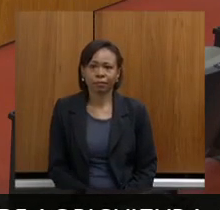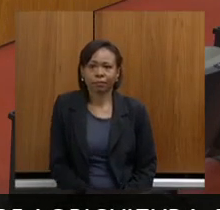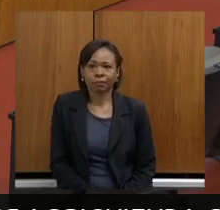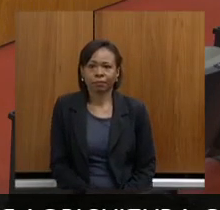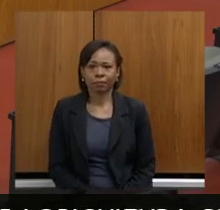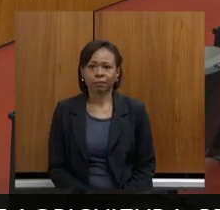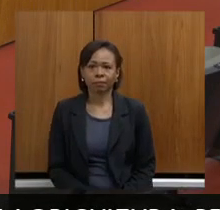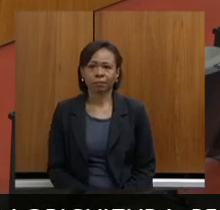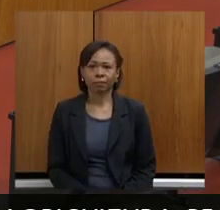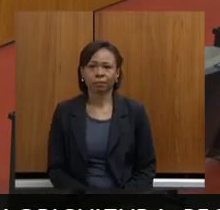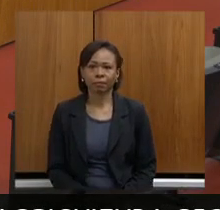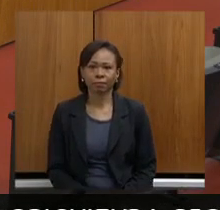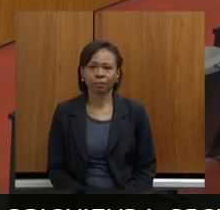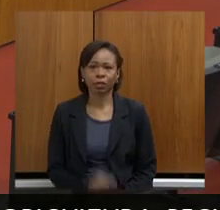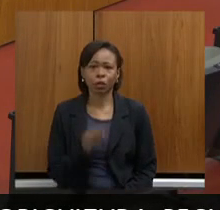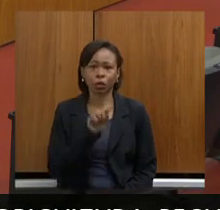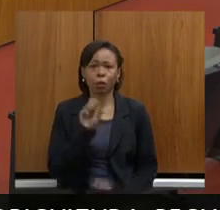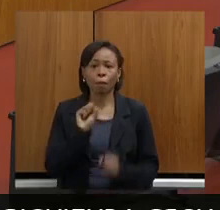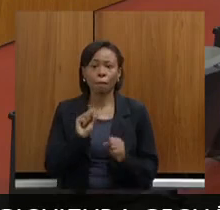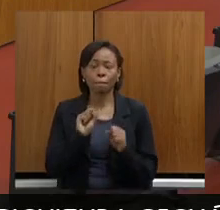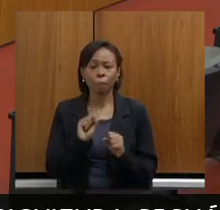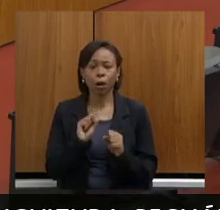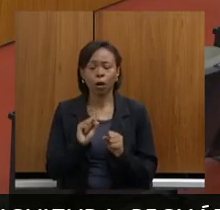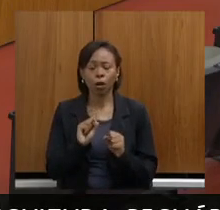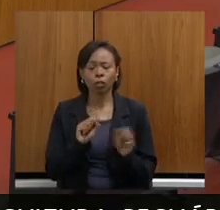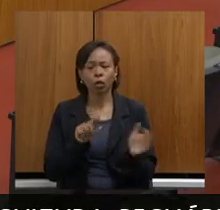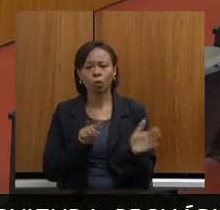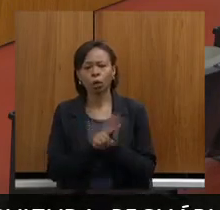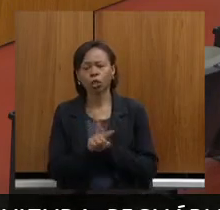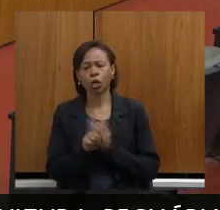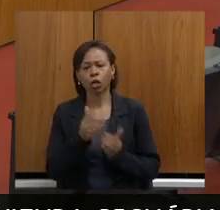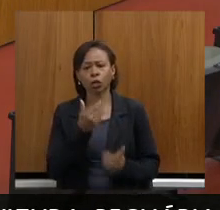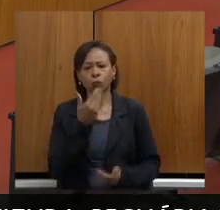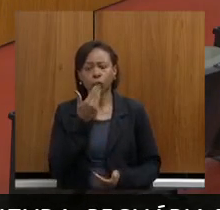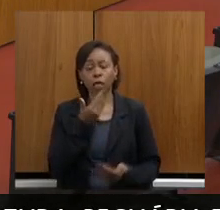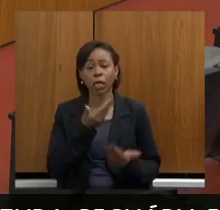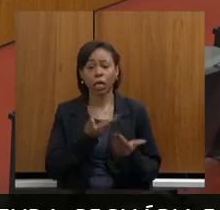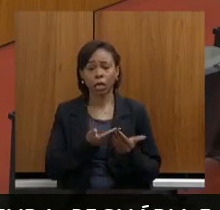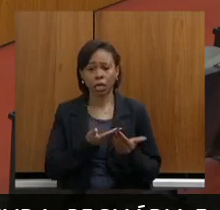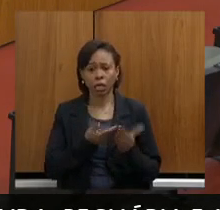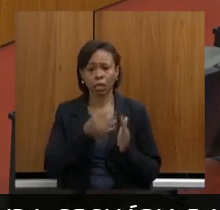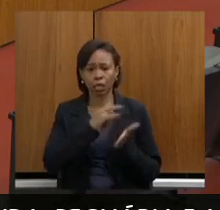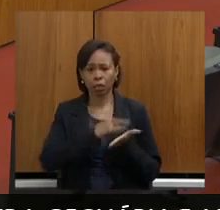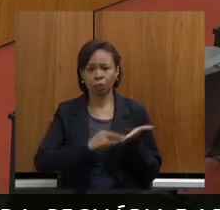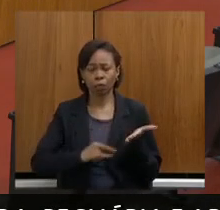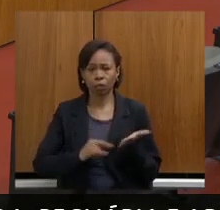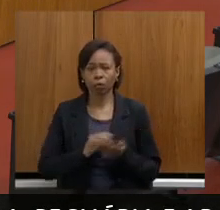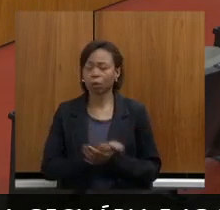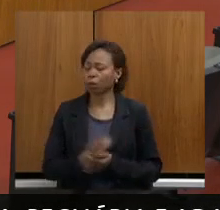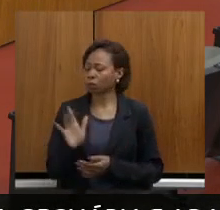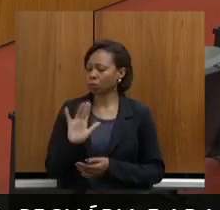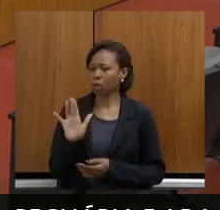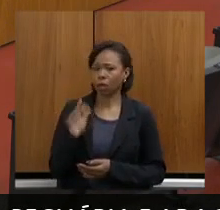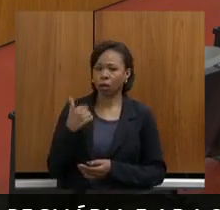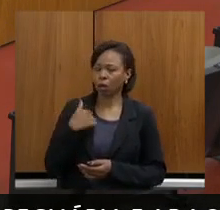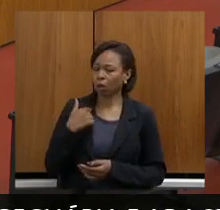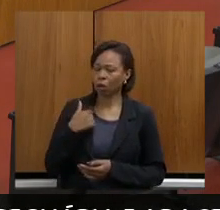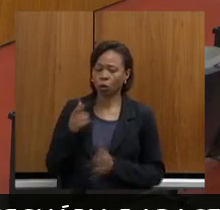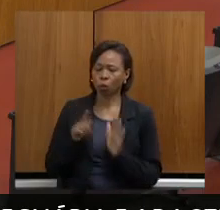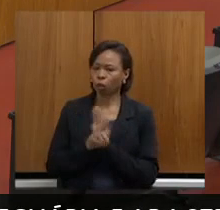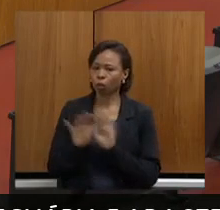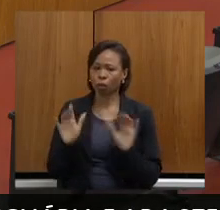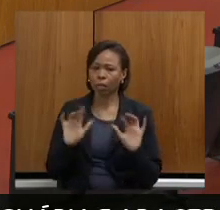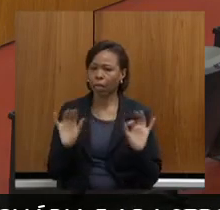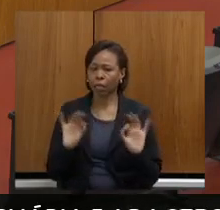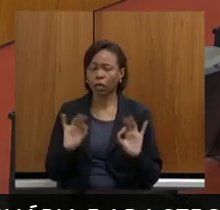Ela pode questionar através de requerimento eu não tô a questionar mais nada não é porque algo do nada